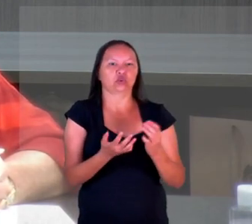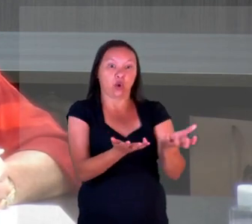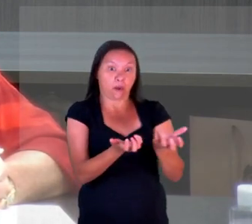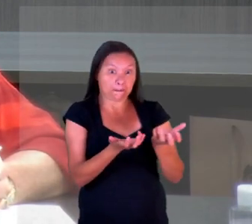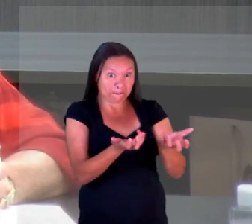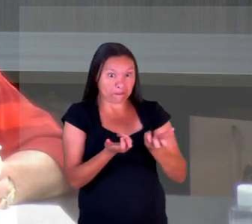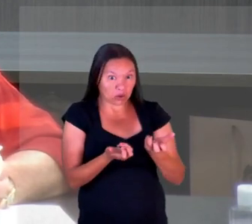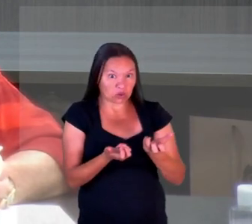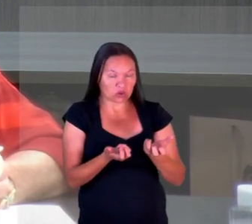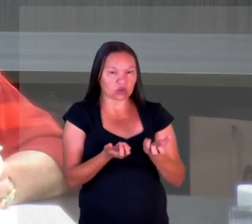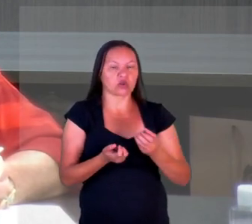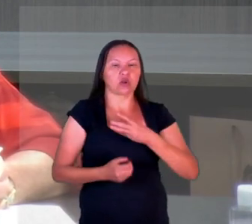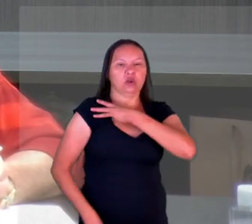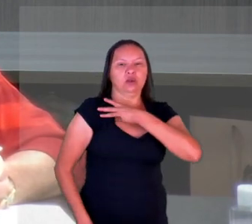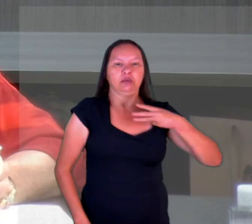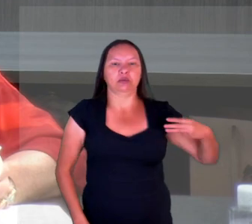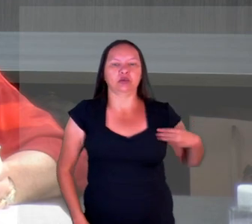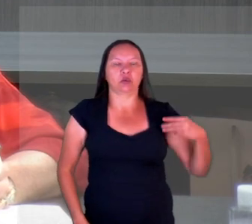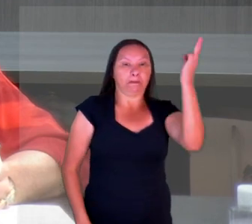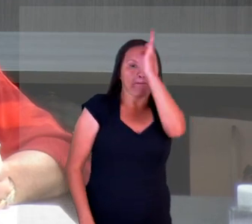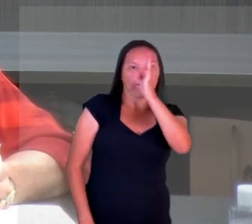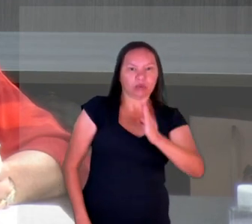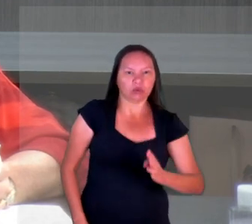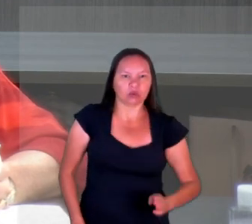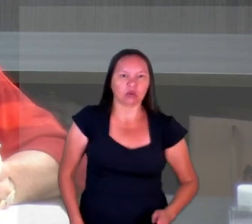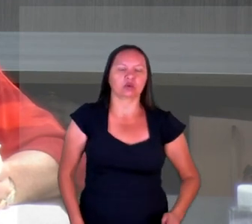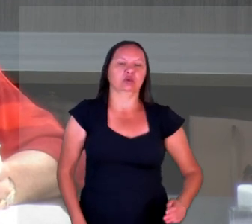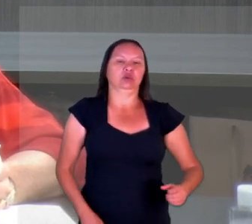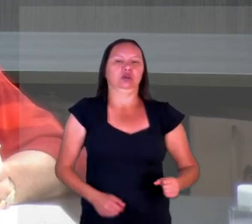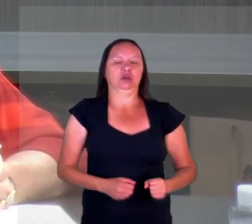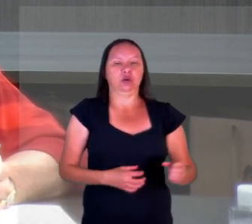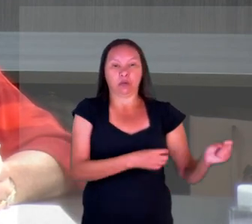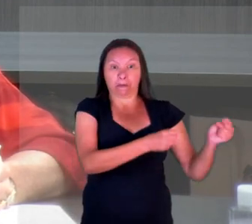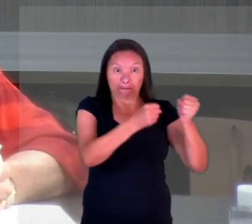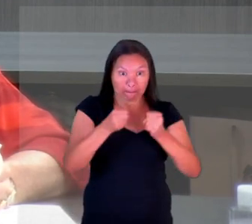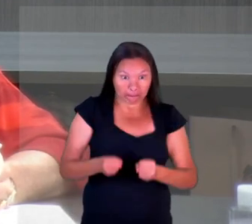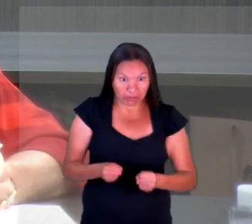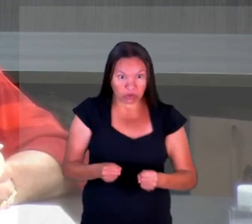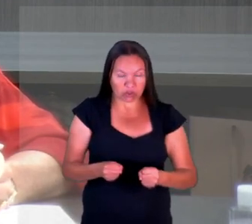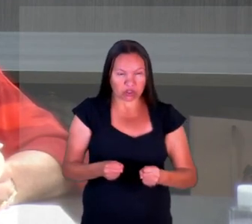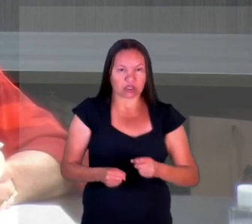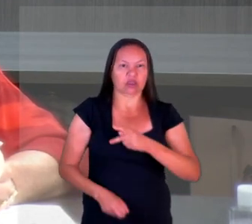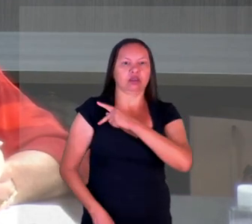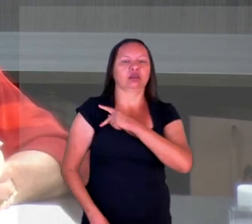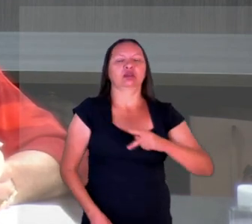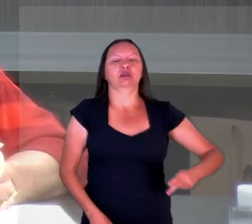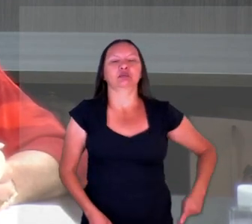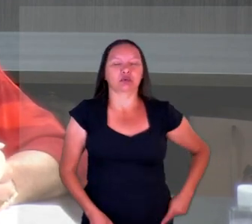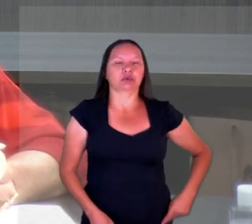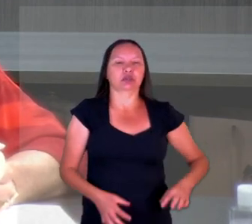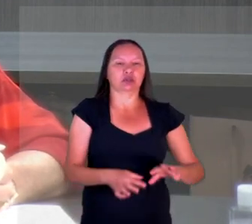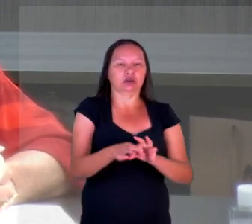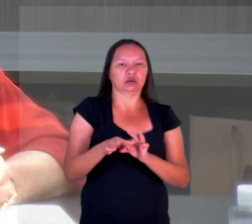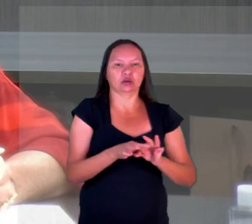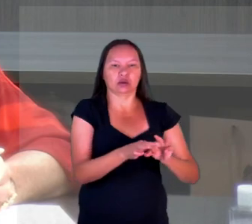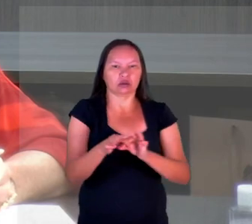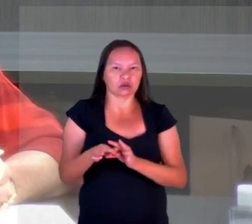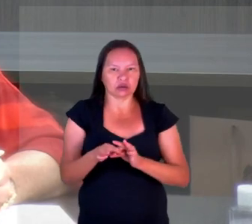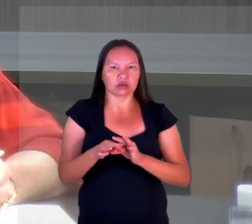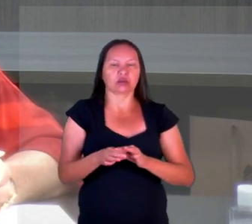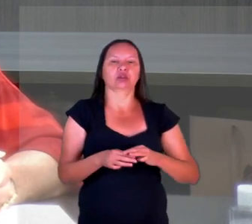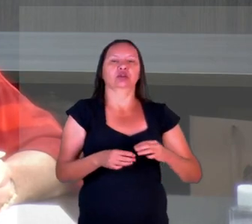articulação do Ministério Público brasileiro com o poder público e a sociedade civil organizada para que os